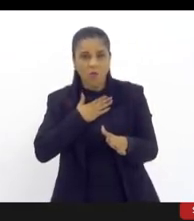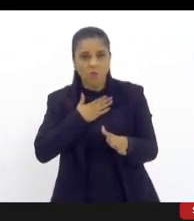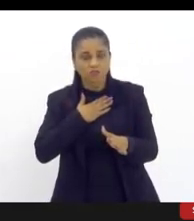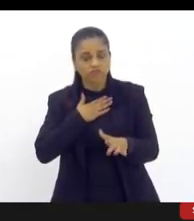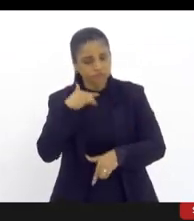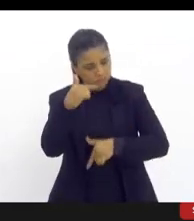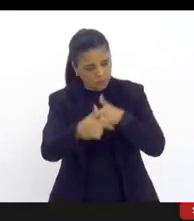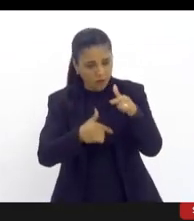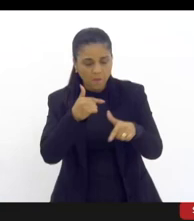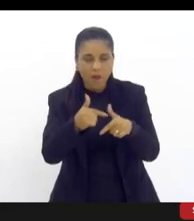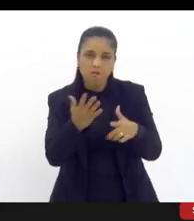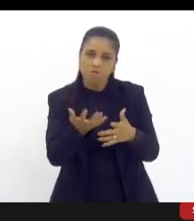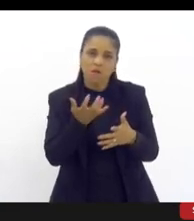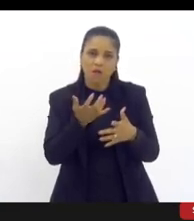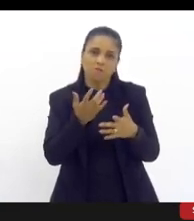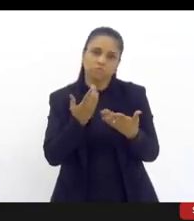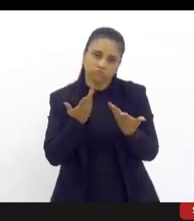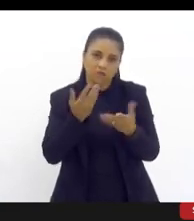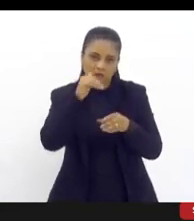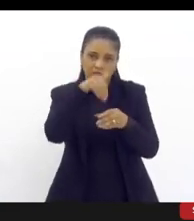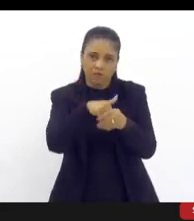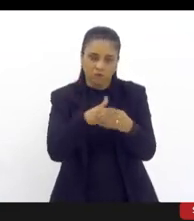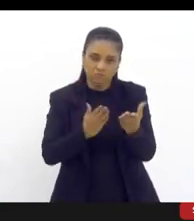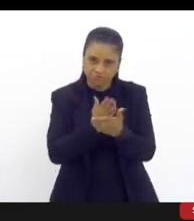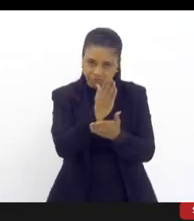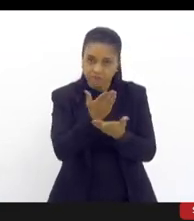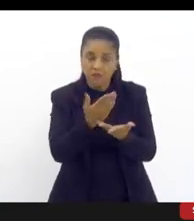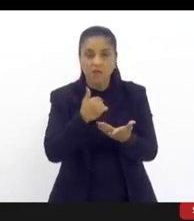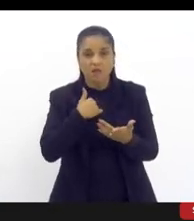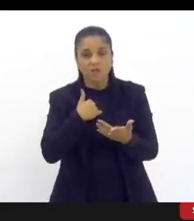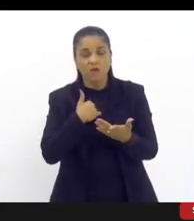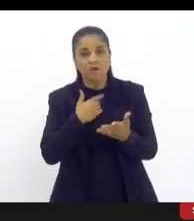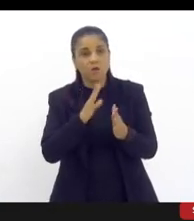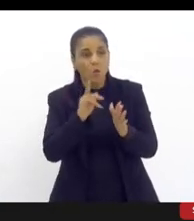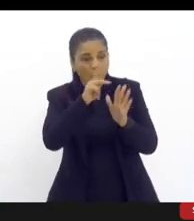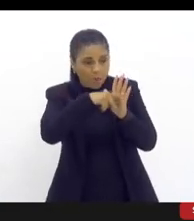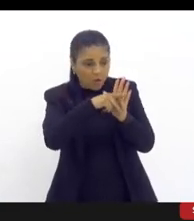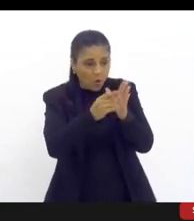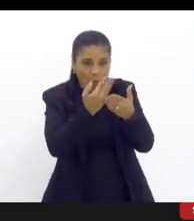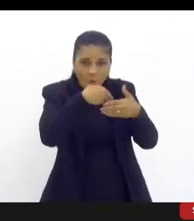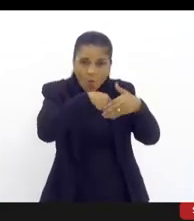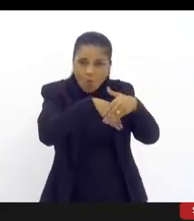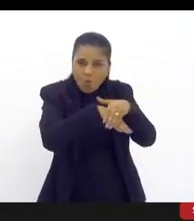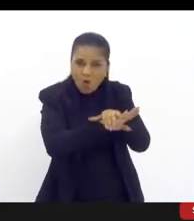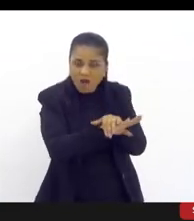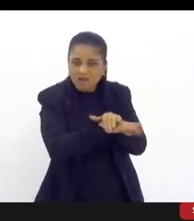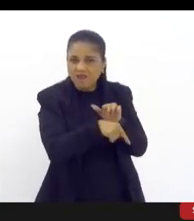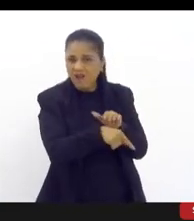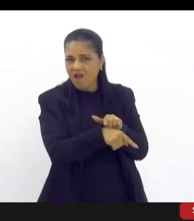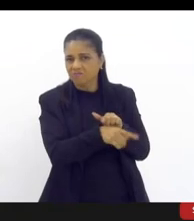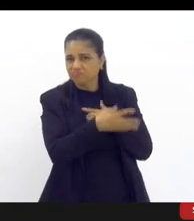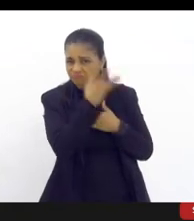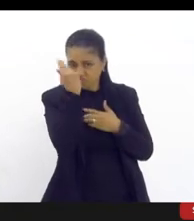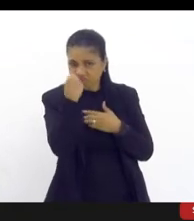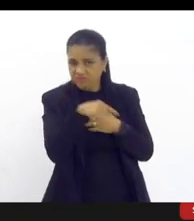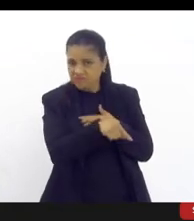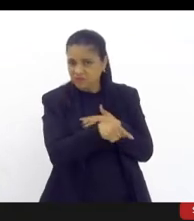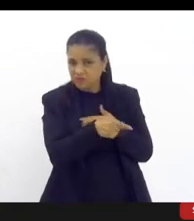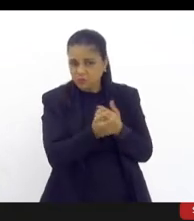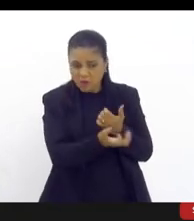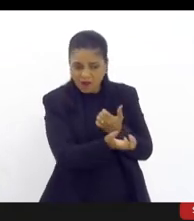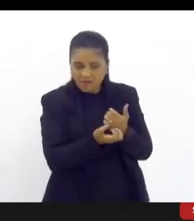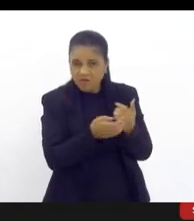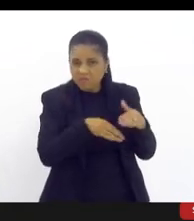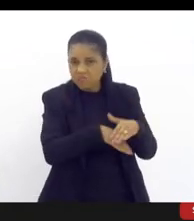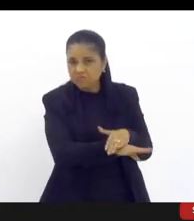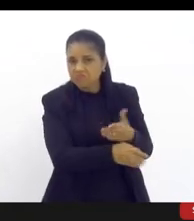nosso projeto. O que não pode é os projetos ficarem guardados e amarrados, engavetados, sem serem